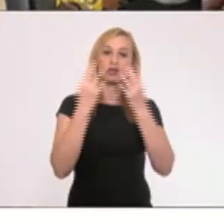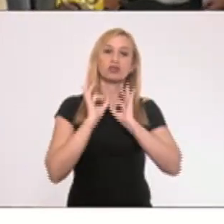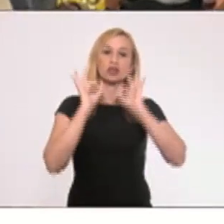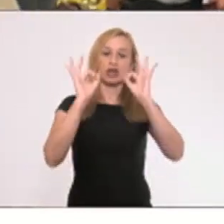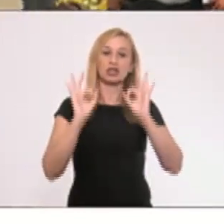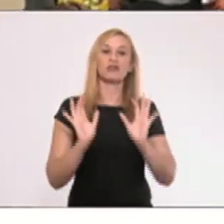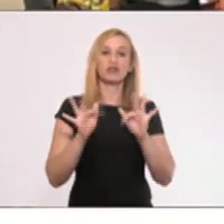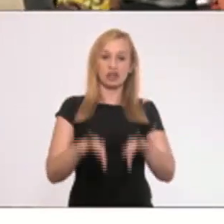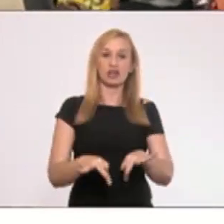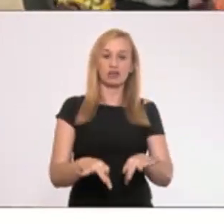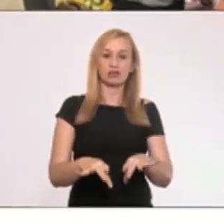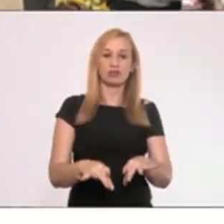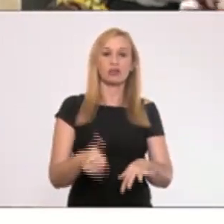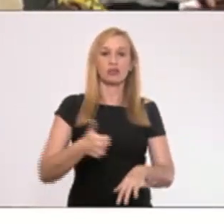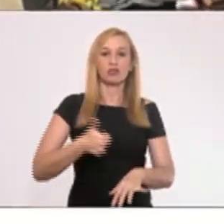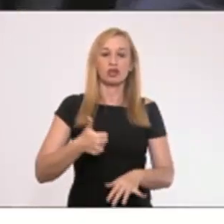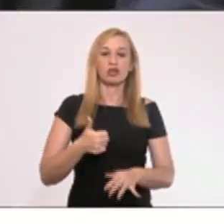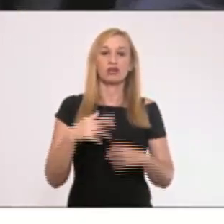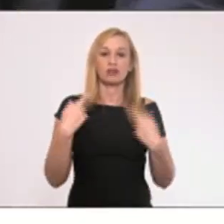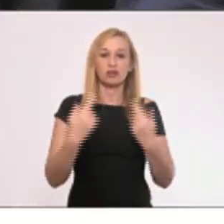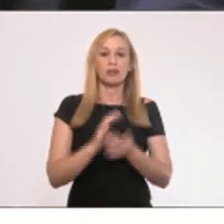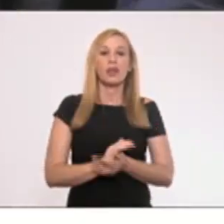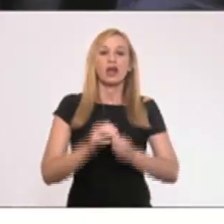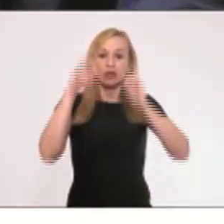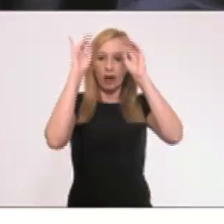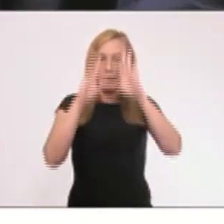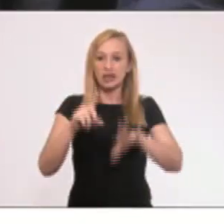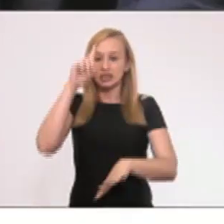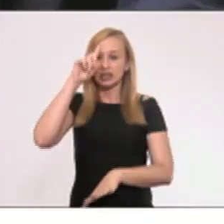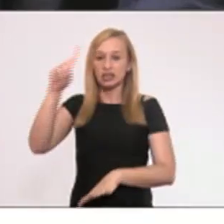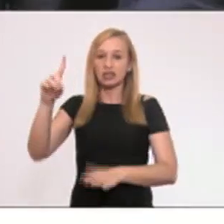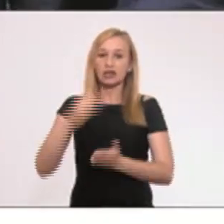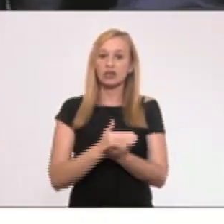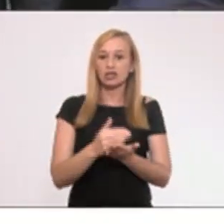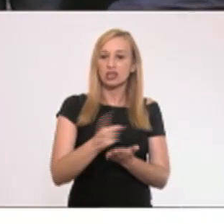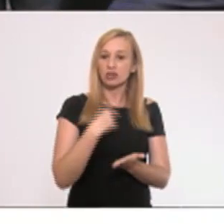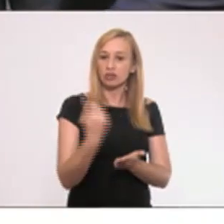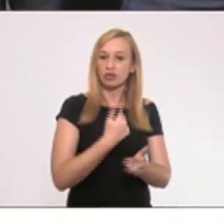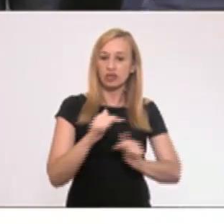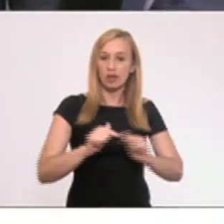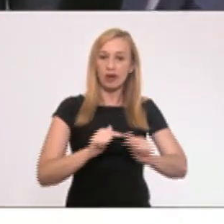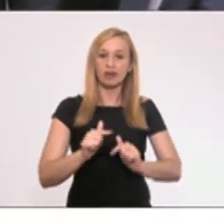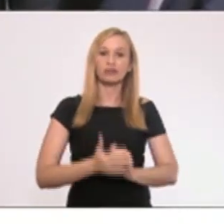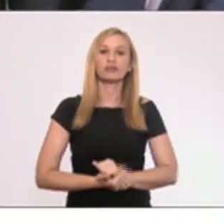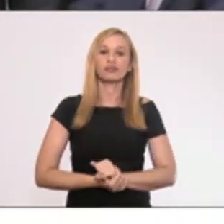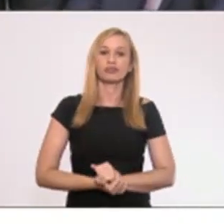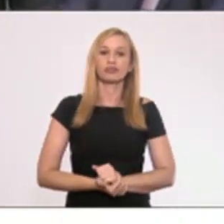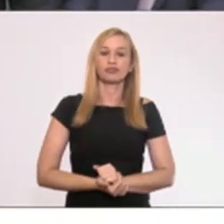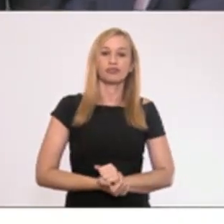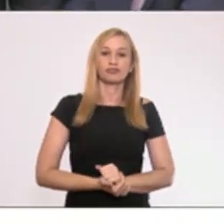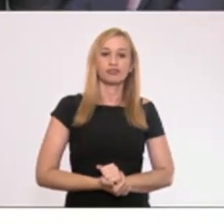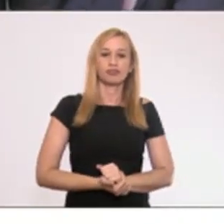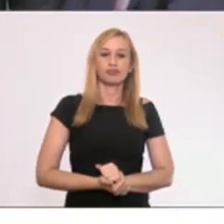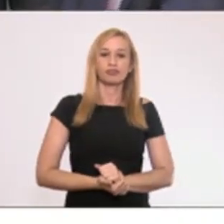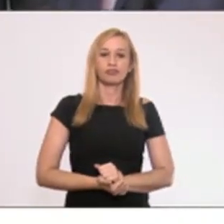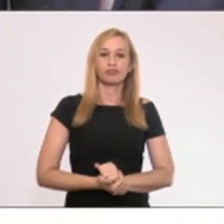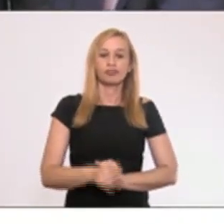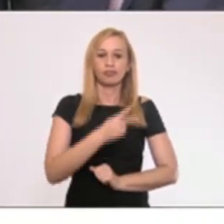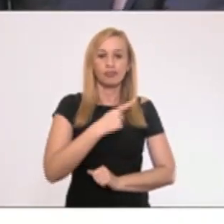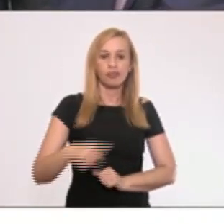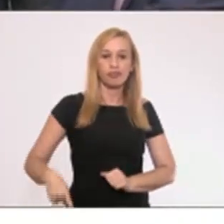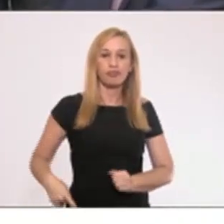está encerrada a presente sessão. Havendo número legal sobre a proteção de Deus, iniciamos o nosso trabalho. A